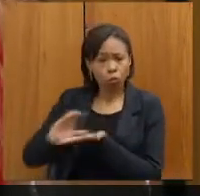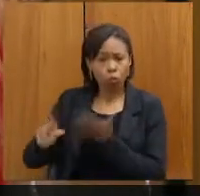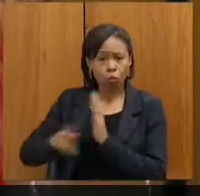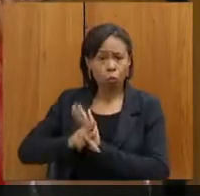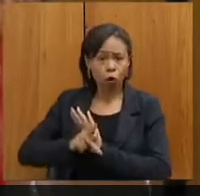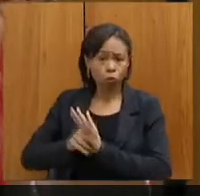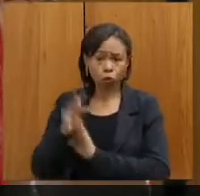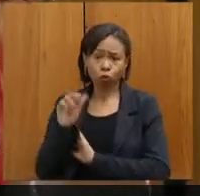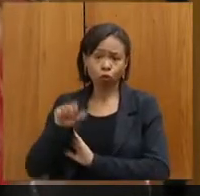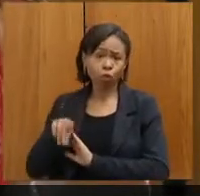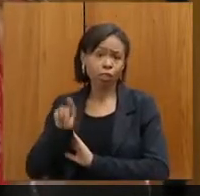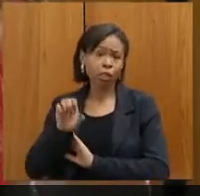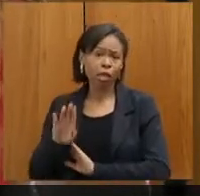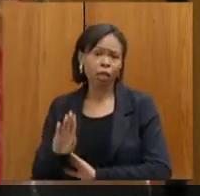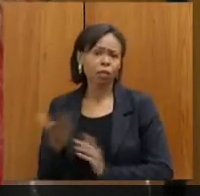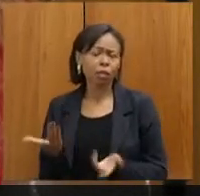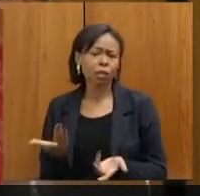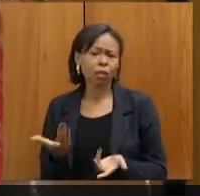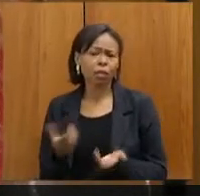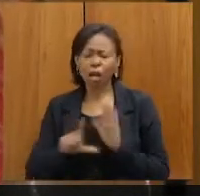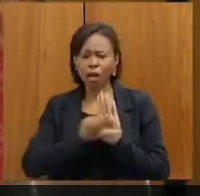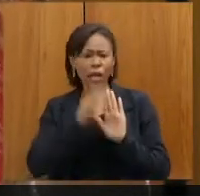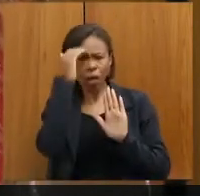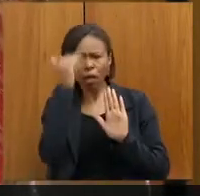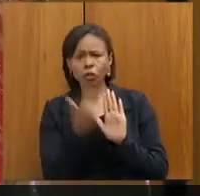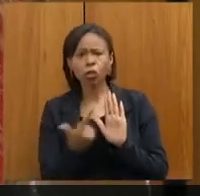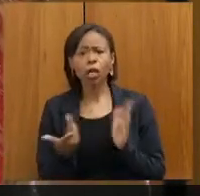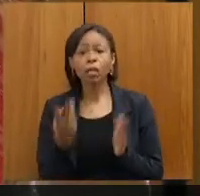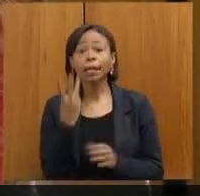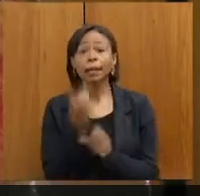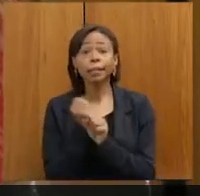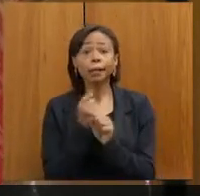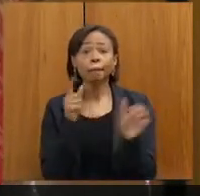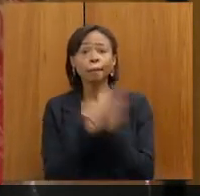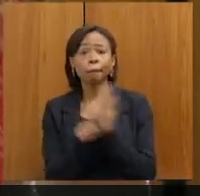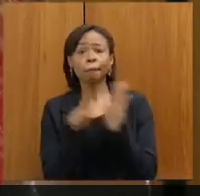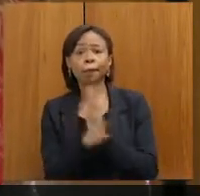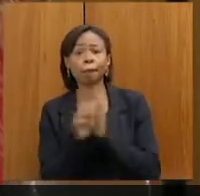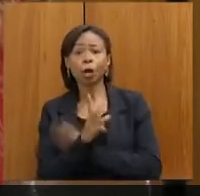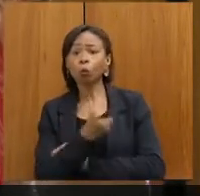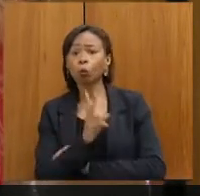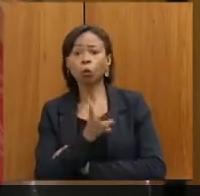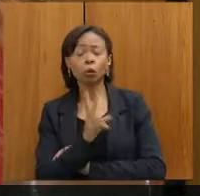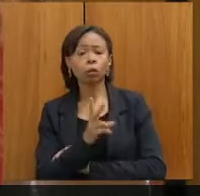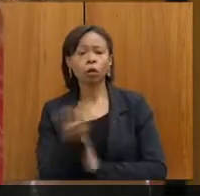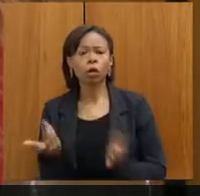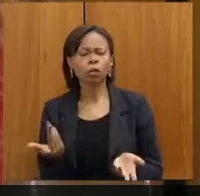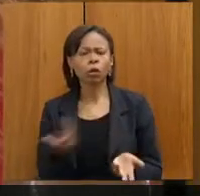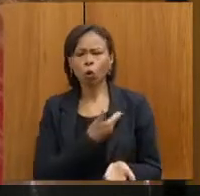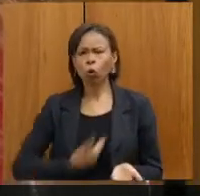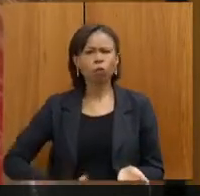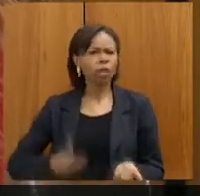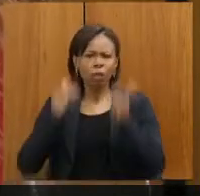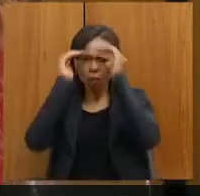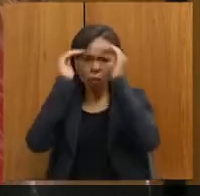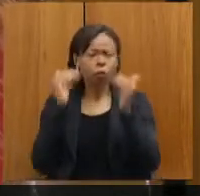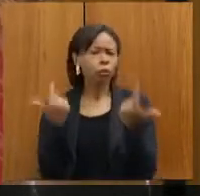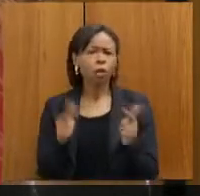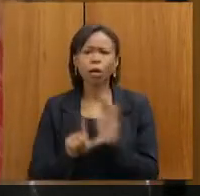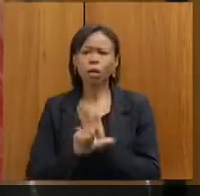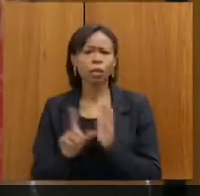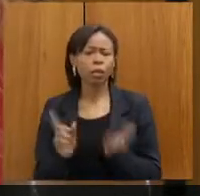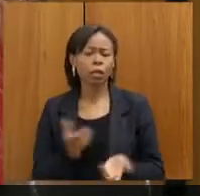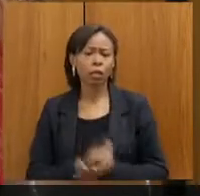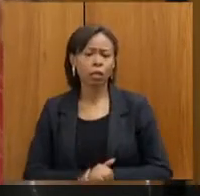estão ali a gravidade vamos ele fora da lei tem três anos que eu faço a mesma pergunta para vocês estão vendo Fora da Lei 4 bilhões de reais acumuladas